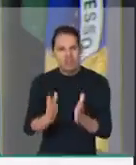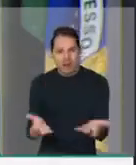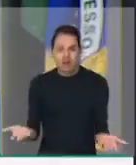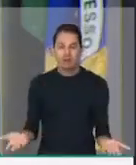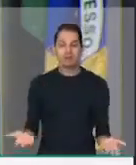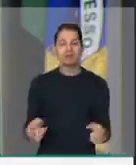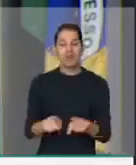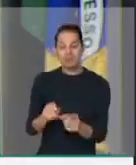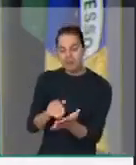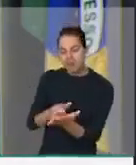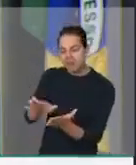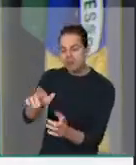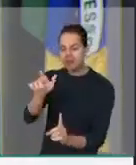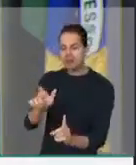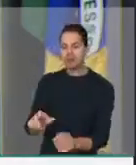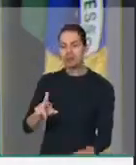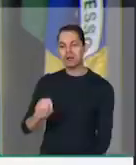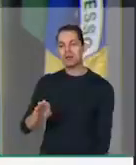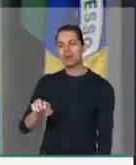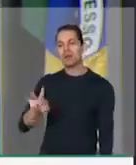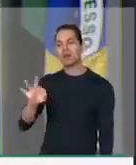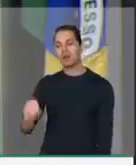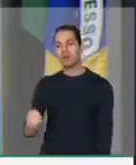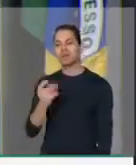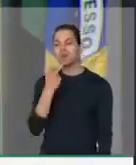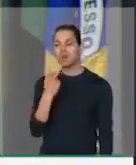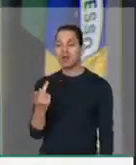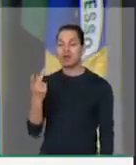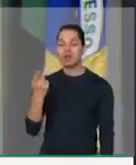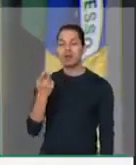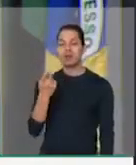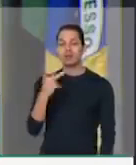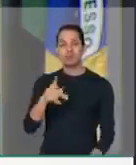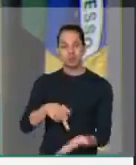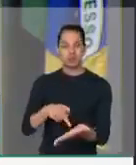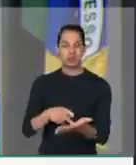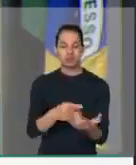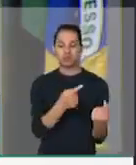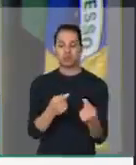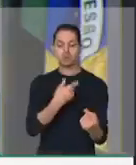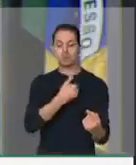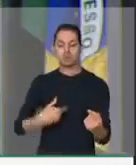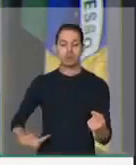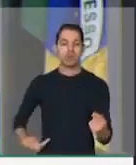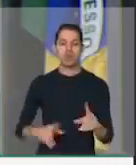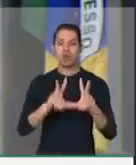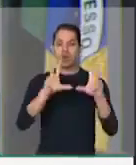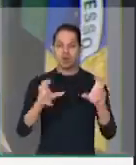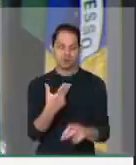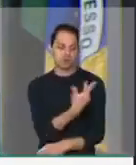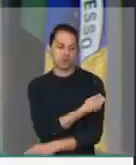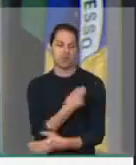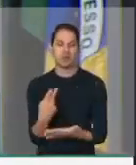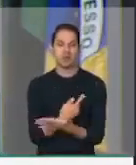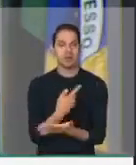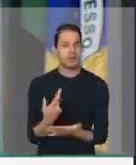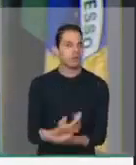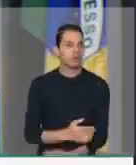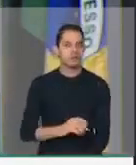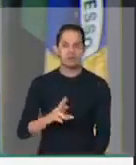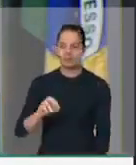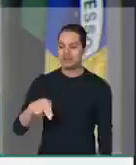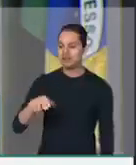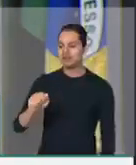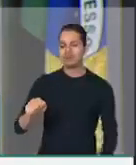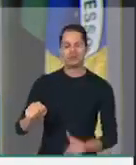disse que a exoneração do Roberto era disse ele é uma confissão do governo sobre as irregularidades na vacinas Óbvio que não se o